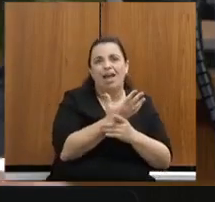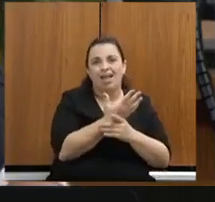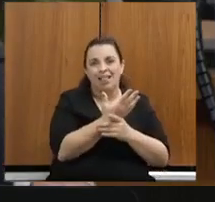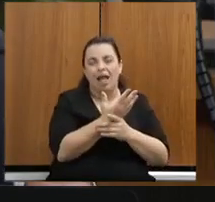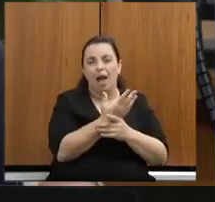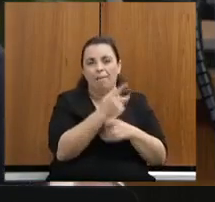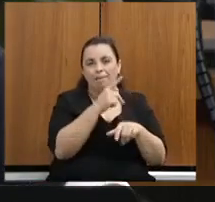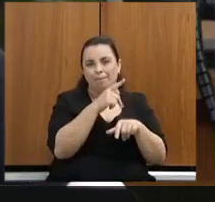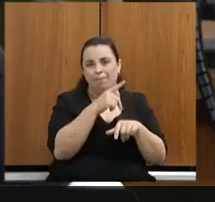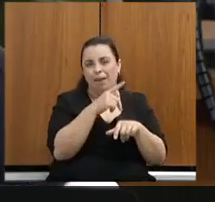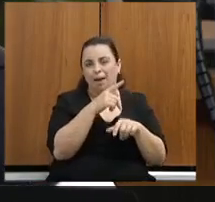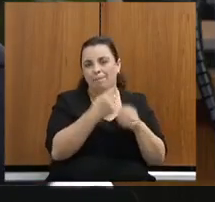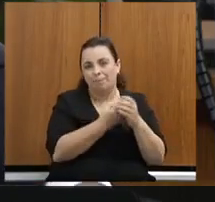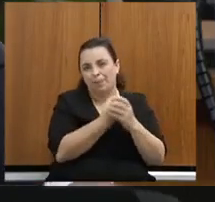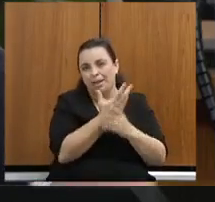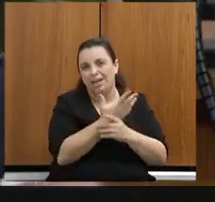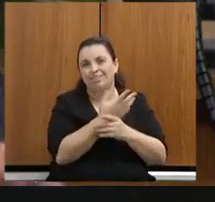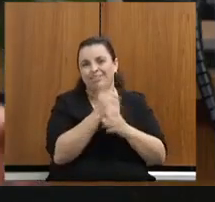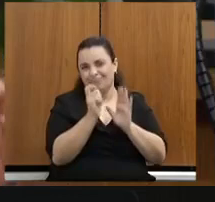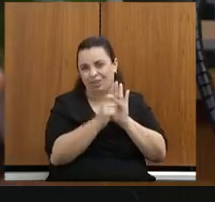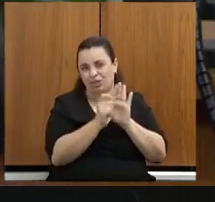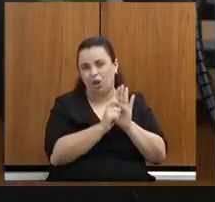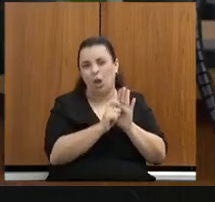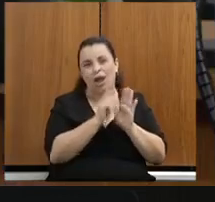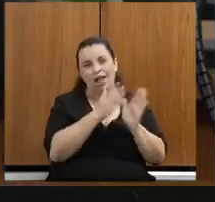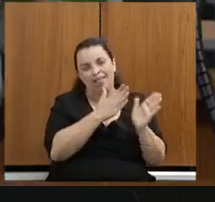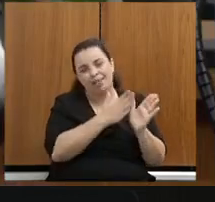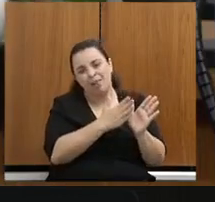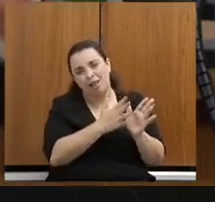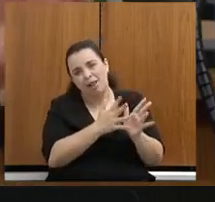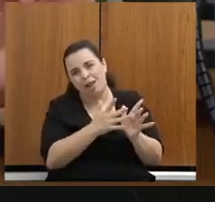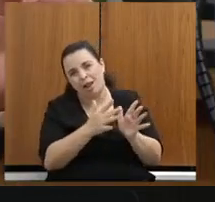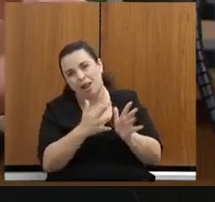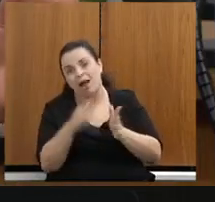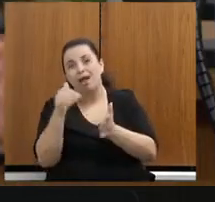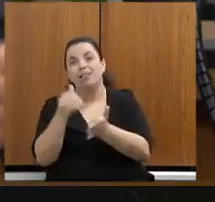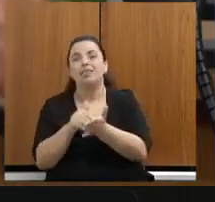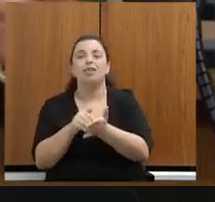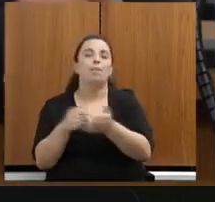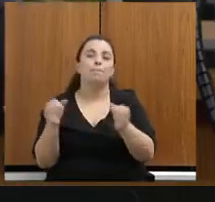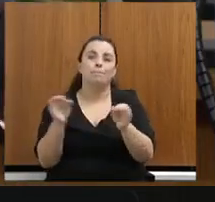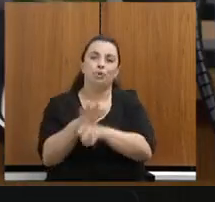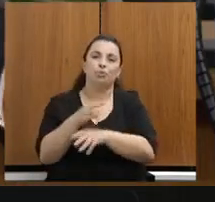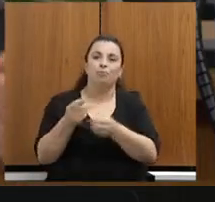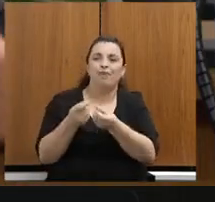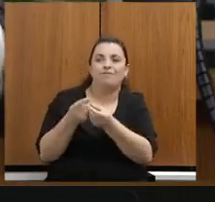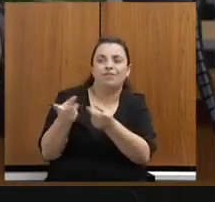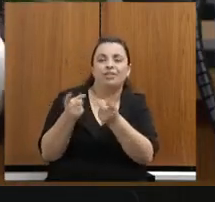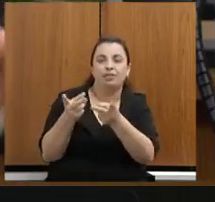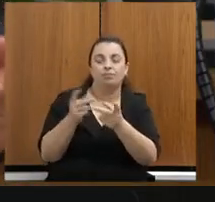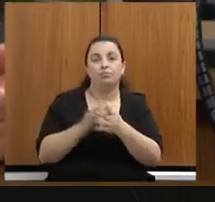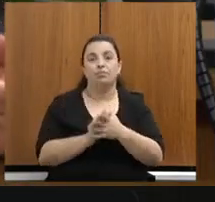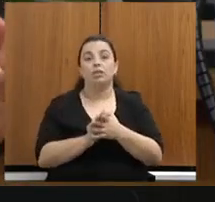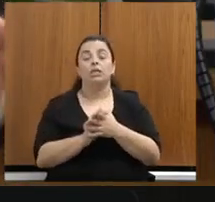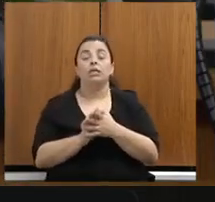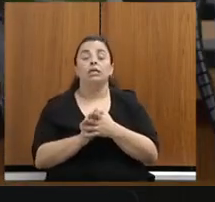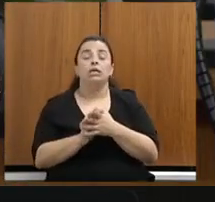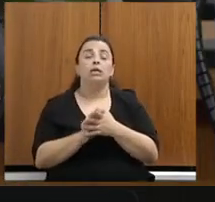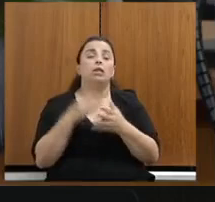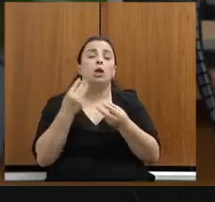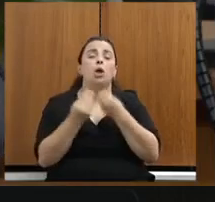então esse essas operações eu queria saber como que é o financiamento o governo federal entra com